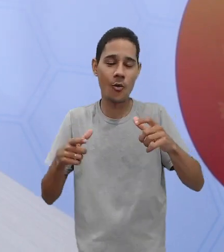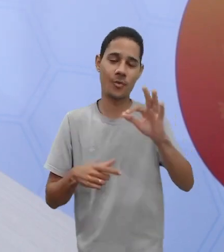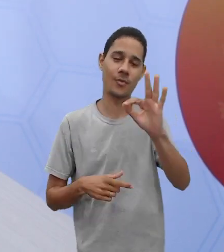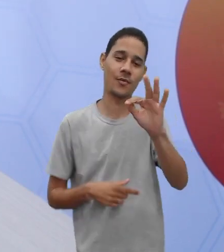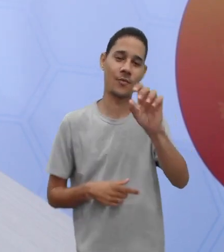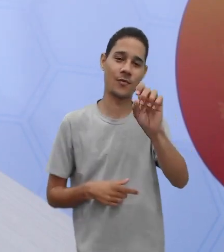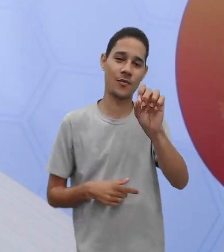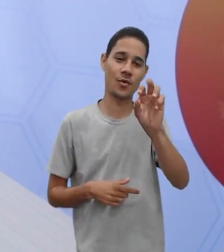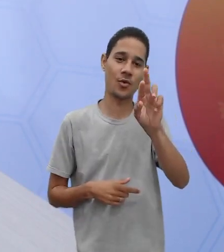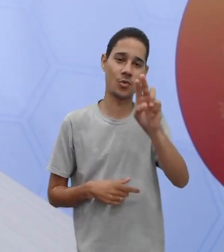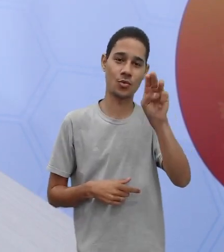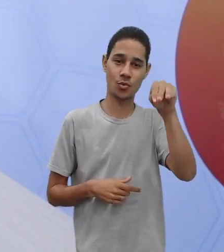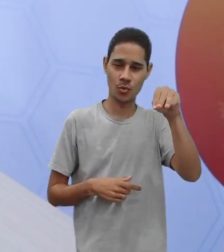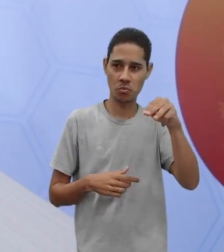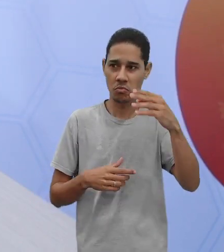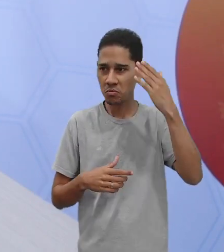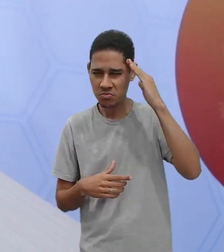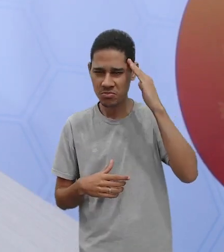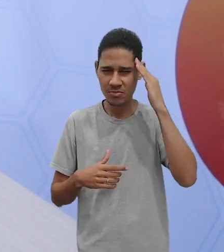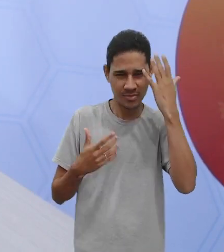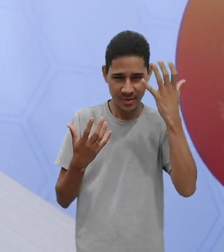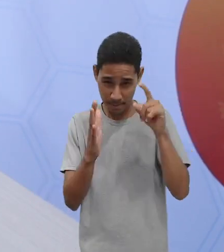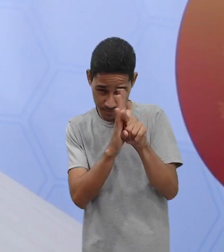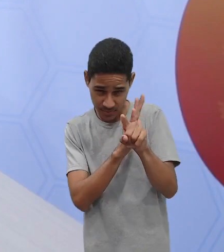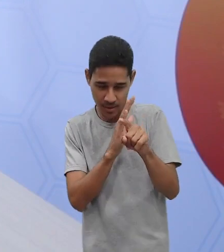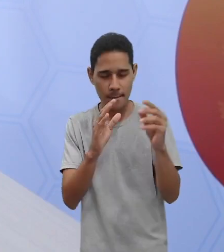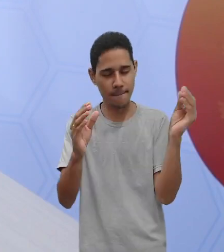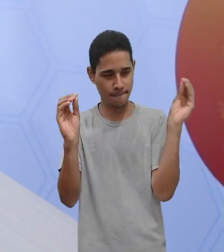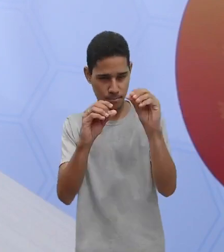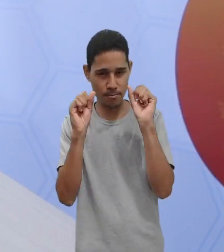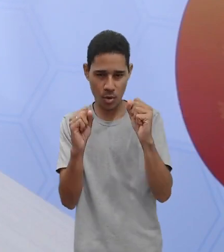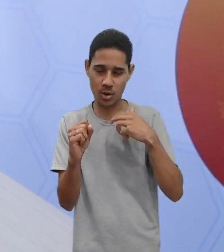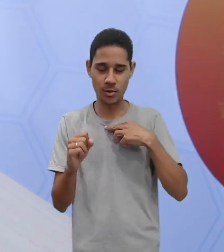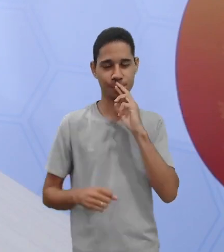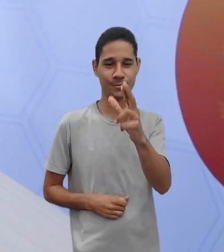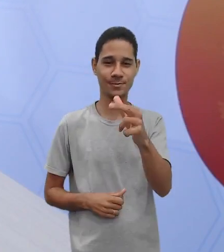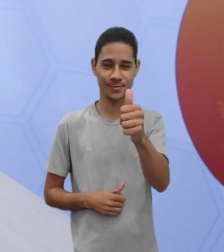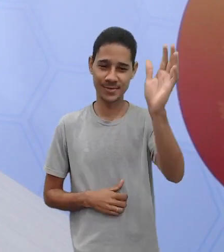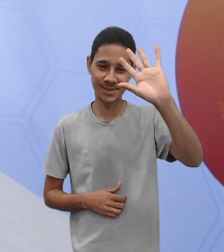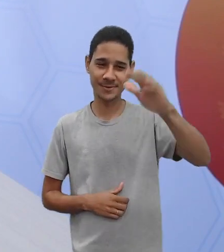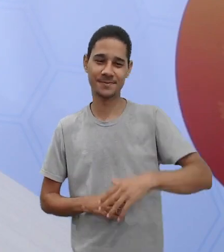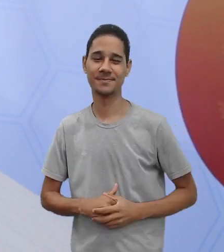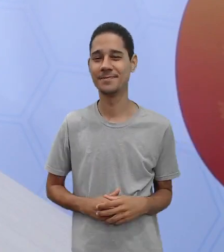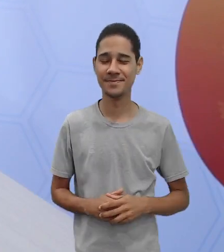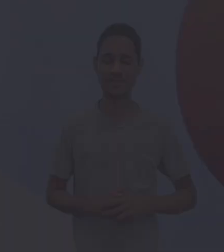qualquer dúvida, posta lá para a gente que a gente vai responder com o maior prazer. Tá joia? Até mais.